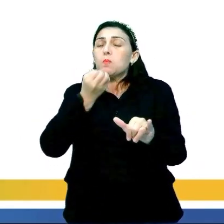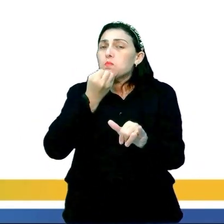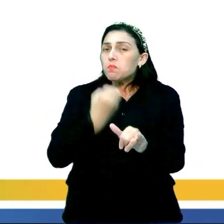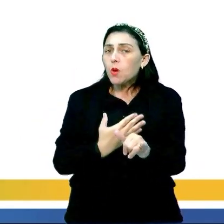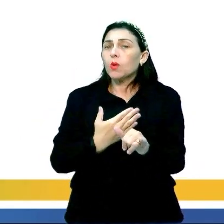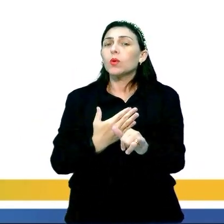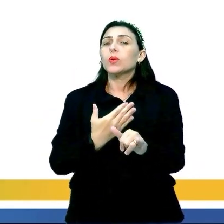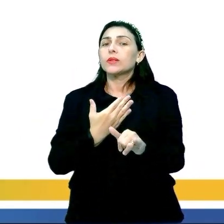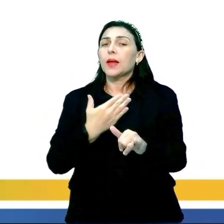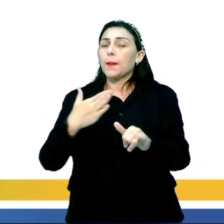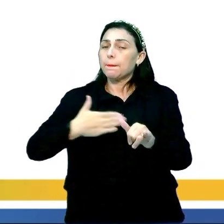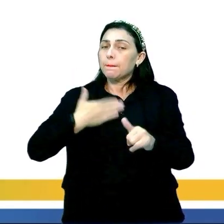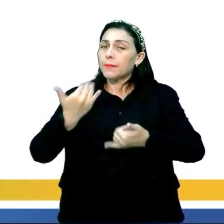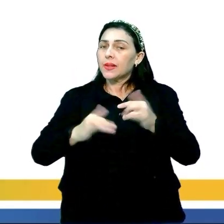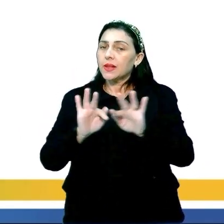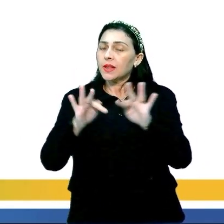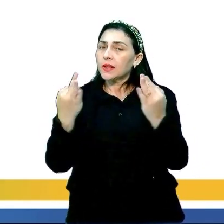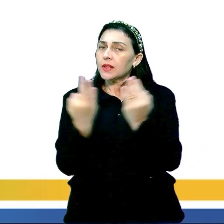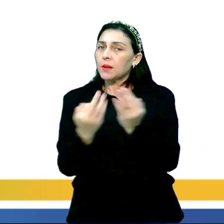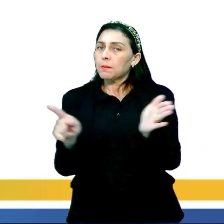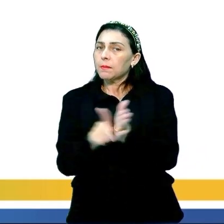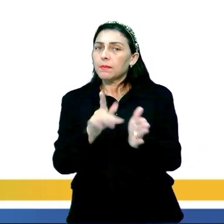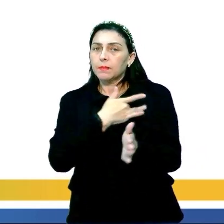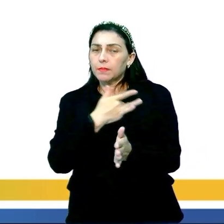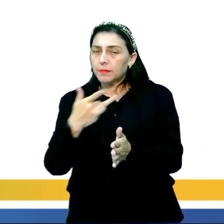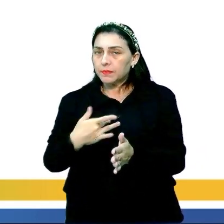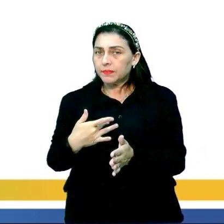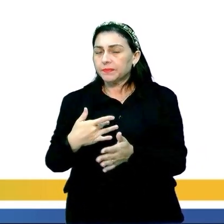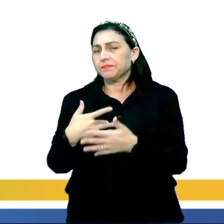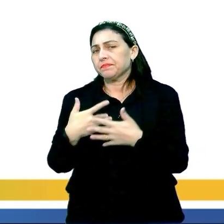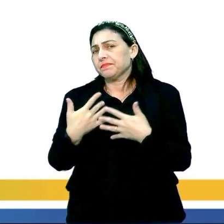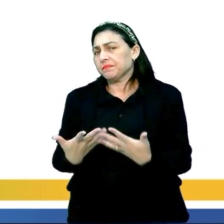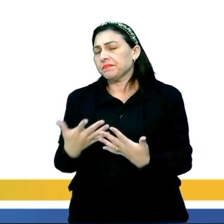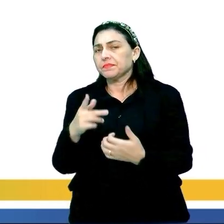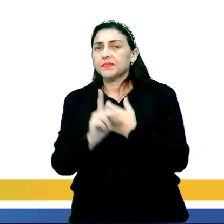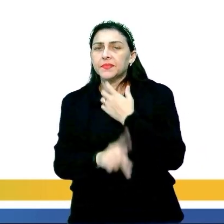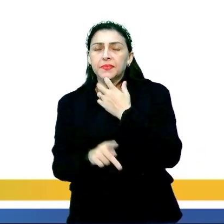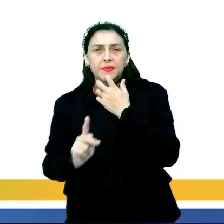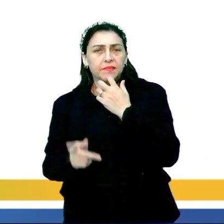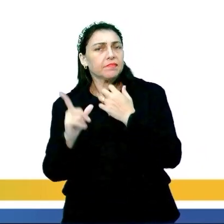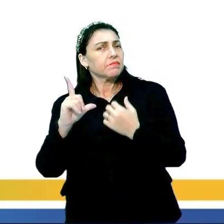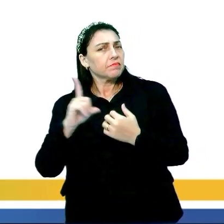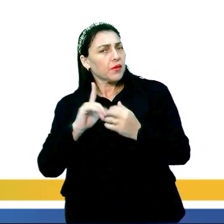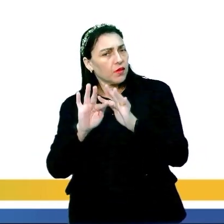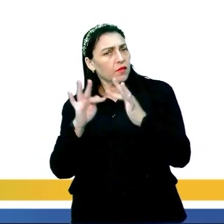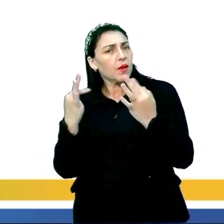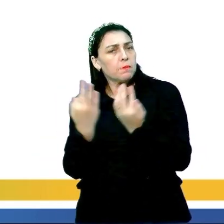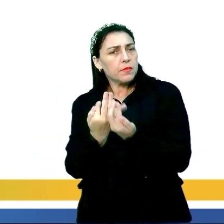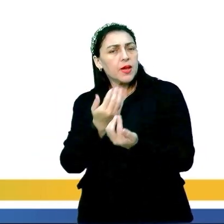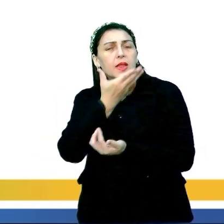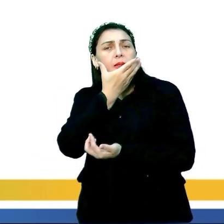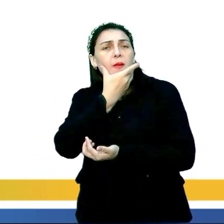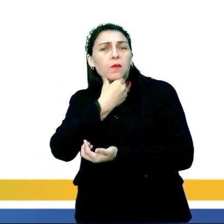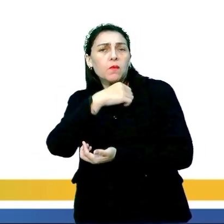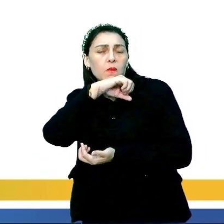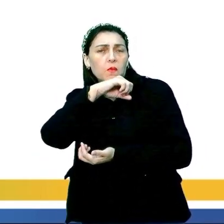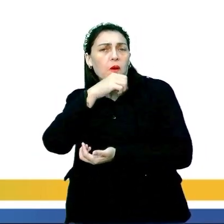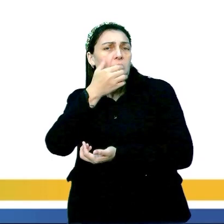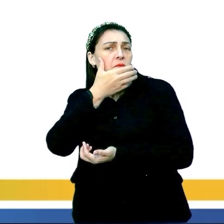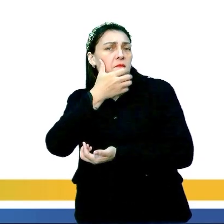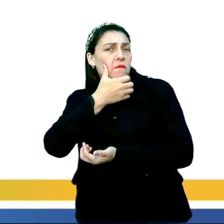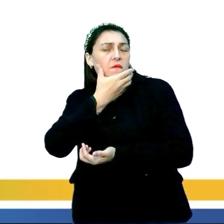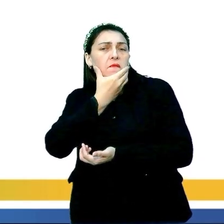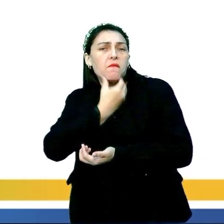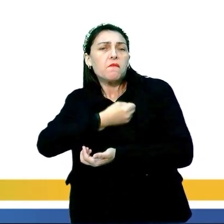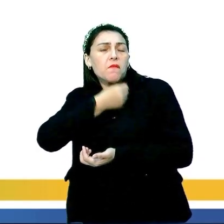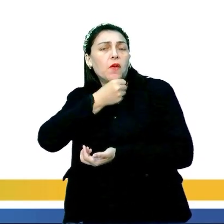os benefícios do lazer familiar para a saúde. Aí eu digo assim, professora, ele tem aí uma família, tem um pai, ou é um avô,